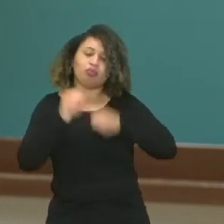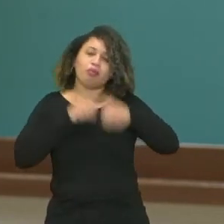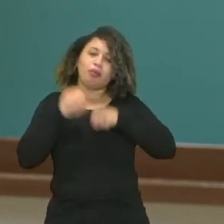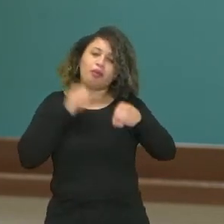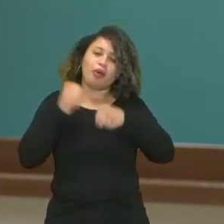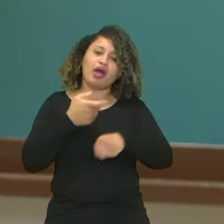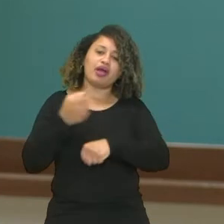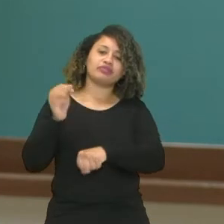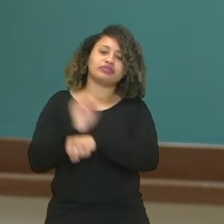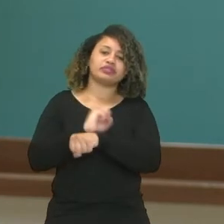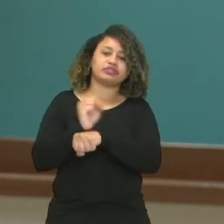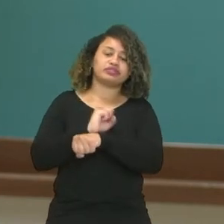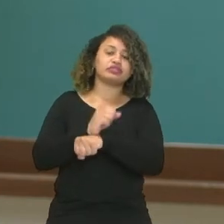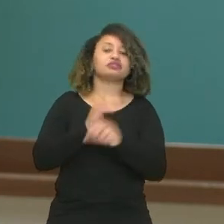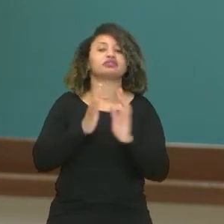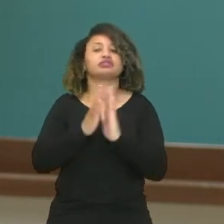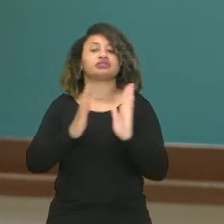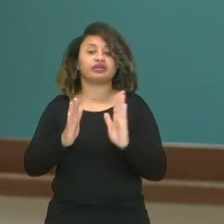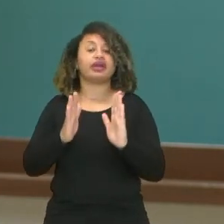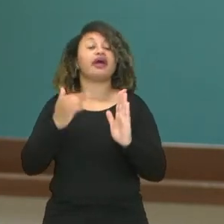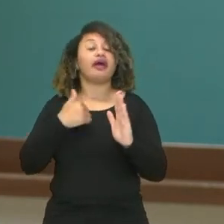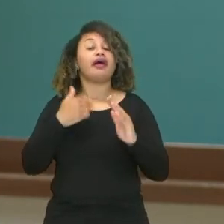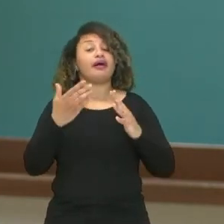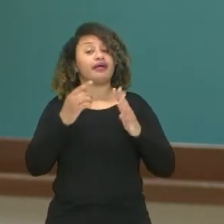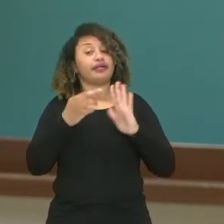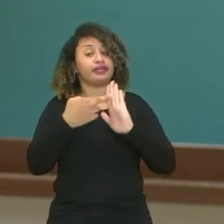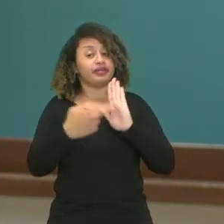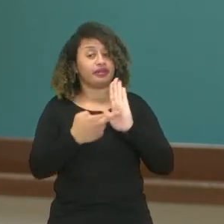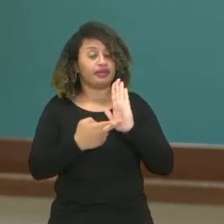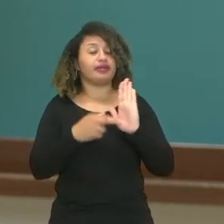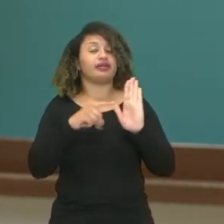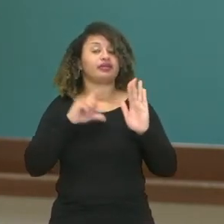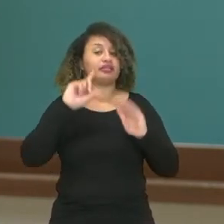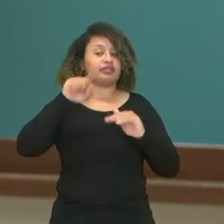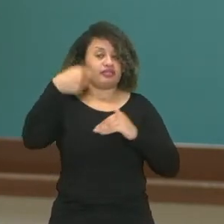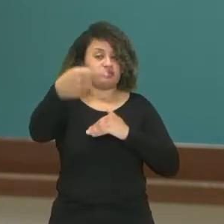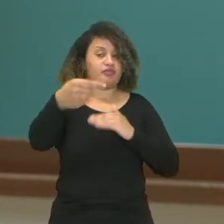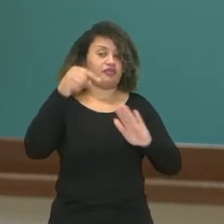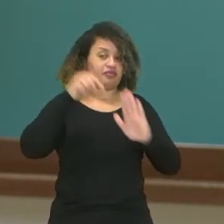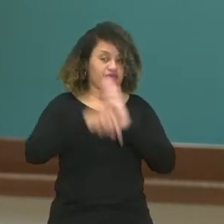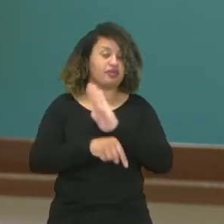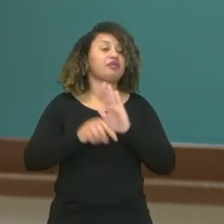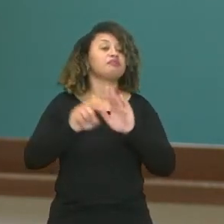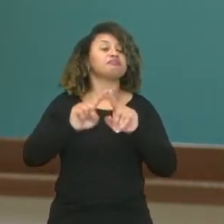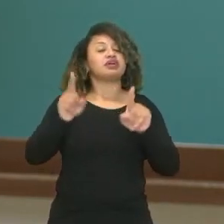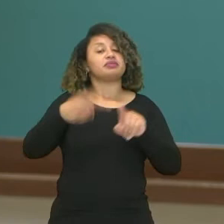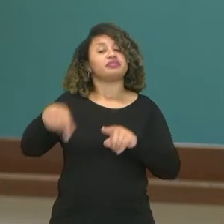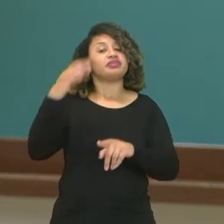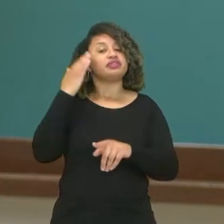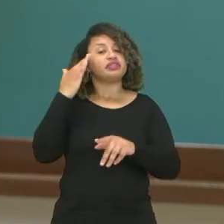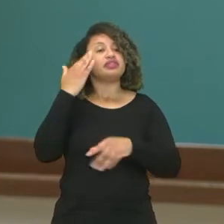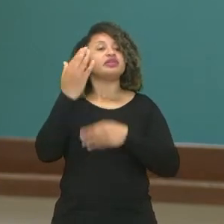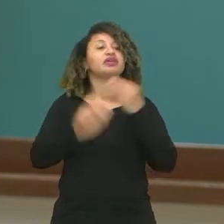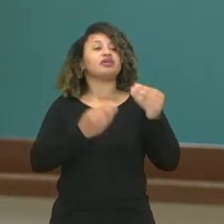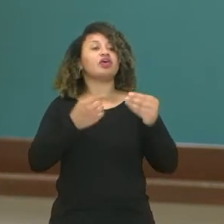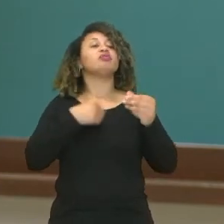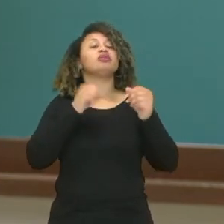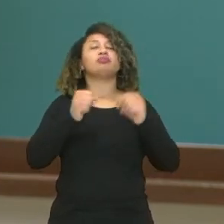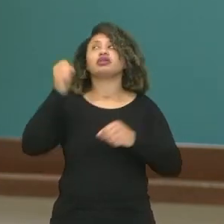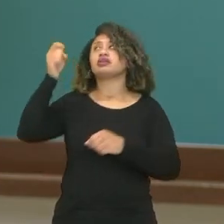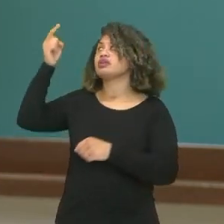esse é um dos protocolos dentro do HIIT que a gente vai ver um pouquinho mais sobre ele mais à frente. Mas só para vocês entenderem como é que funciona. E eu posso usar tudo isso